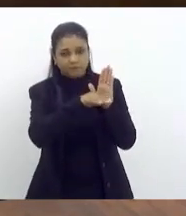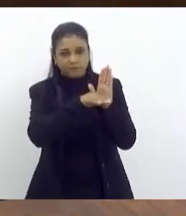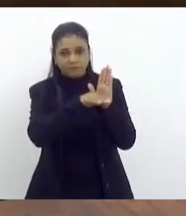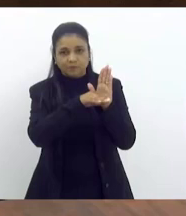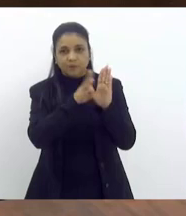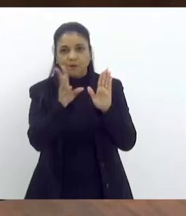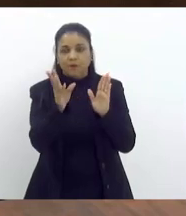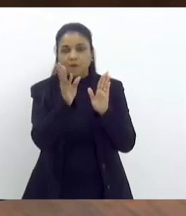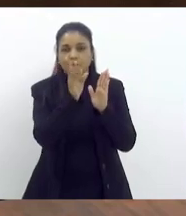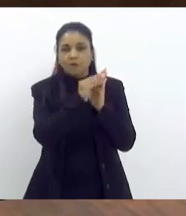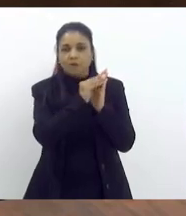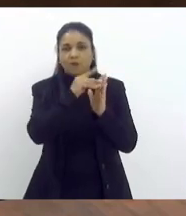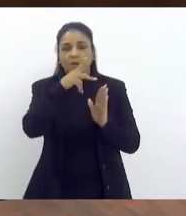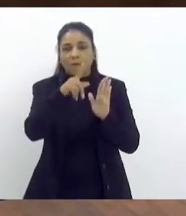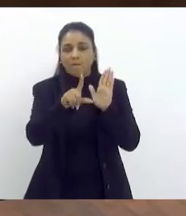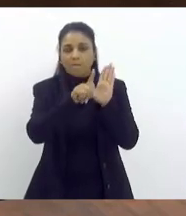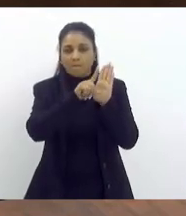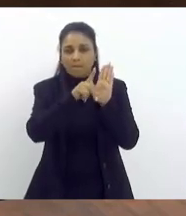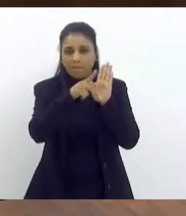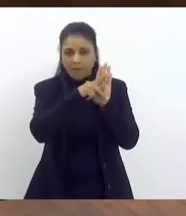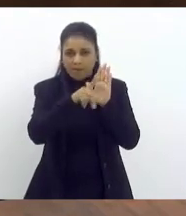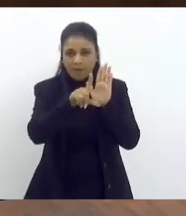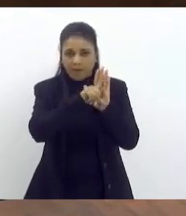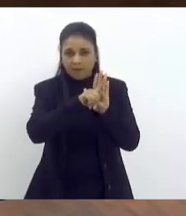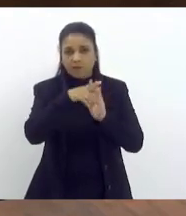473 de 23